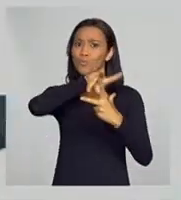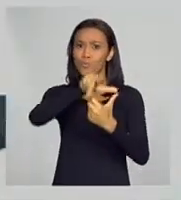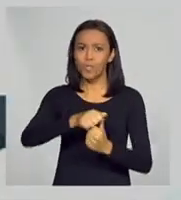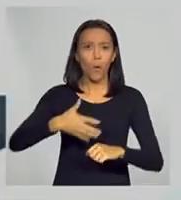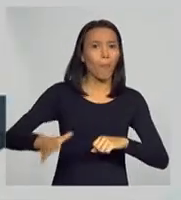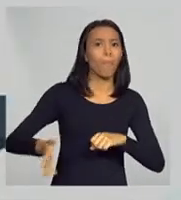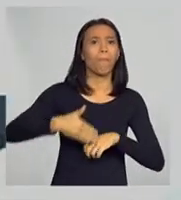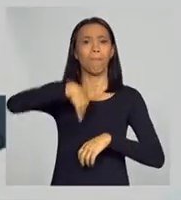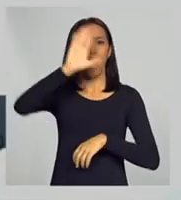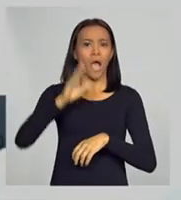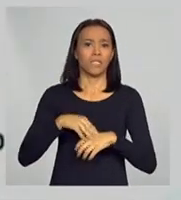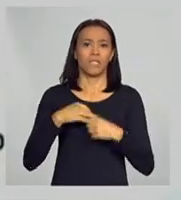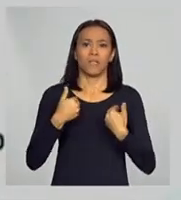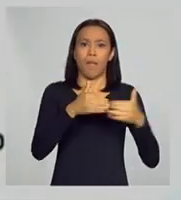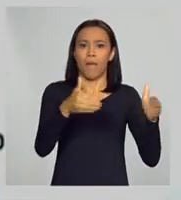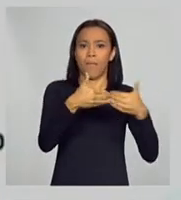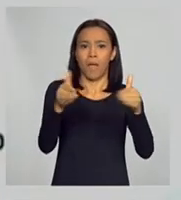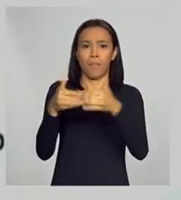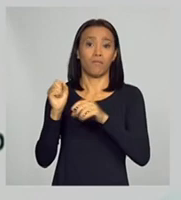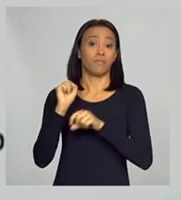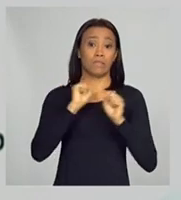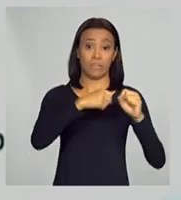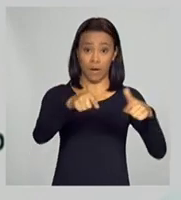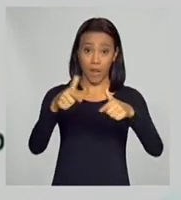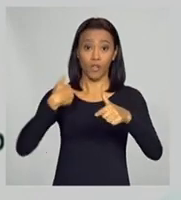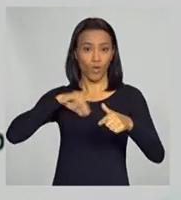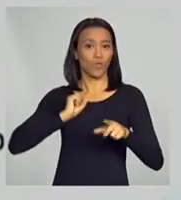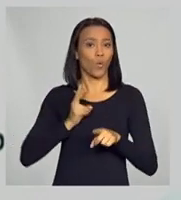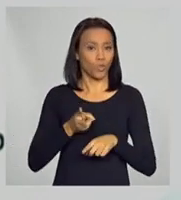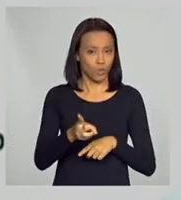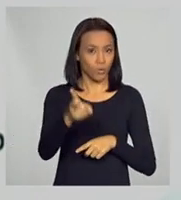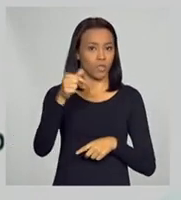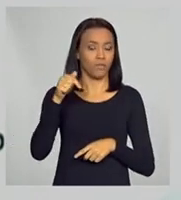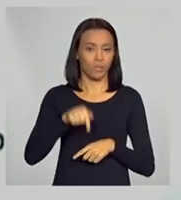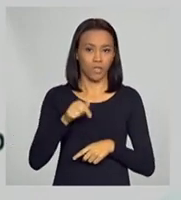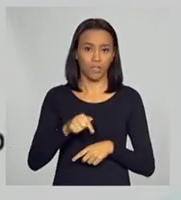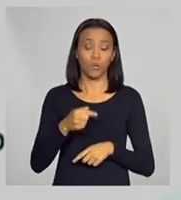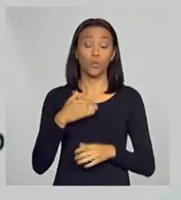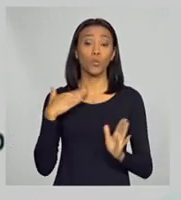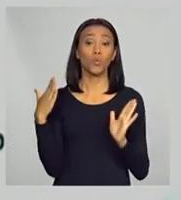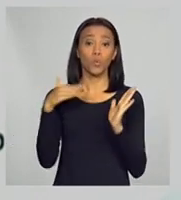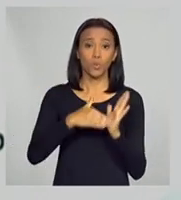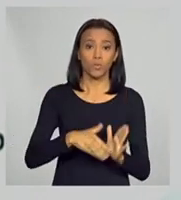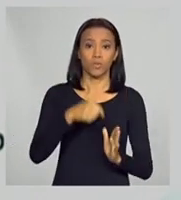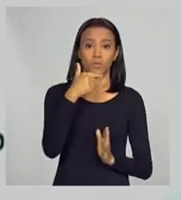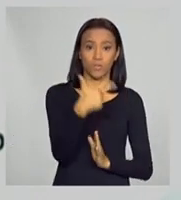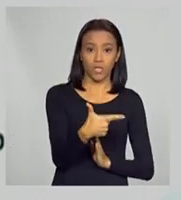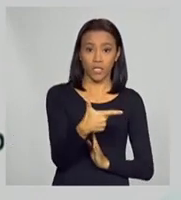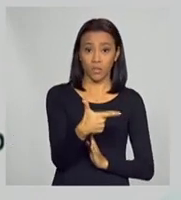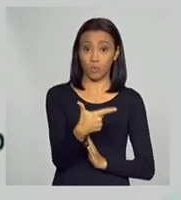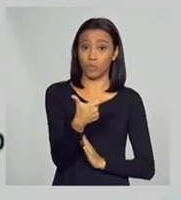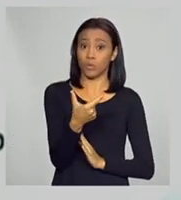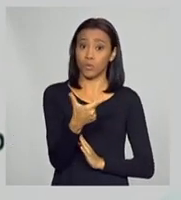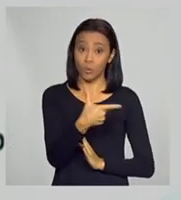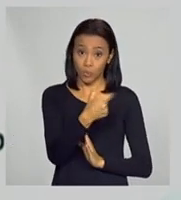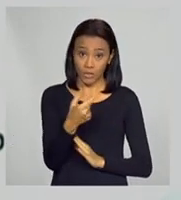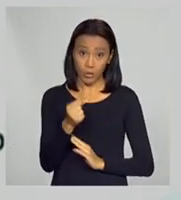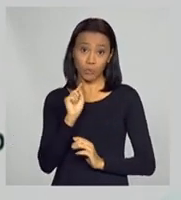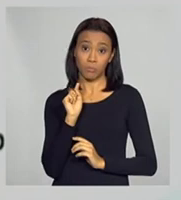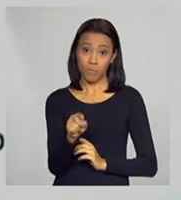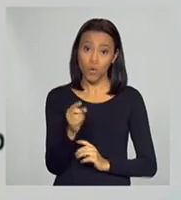e nós continuamos nessa trajetória o último resultado 200 mil novos empregos